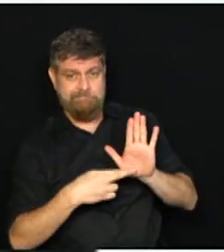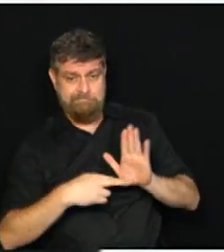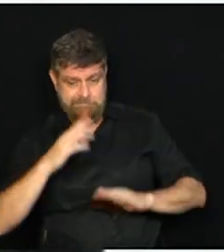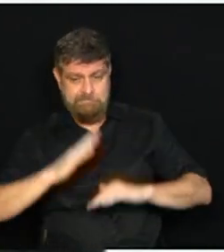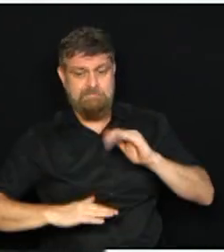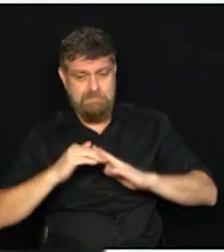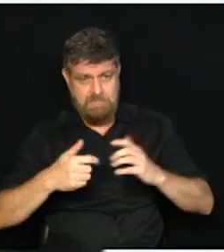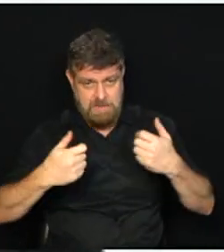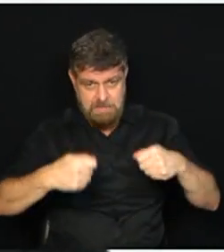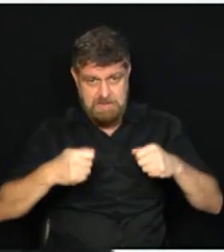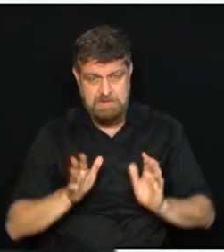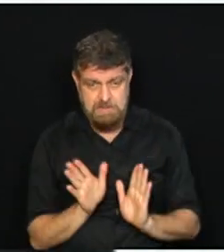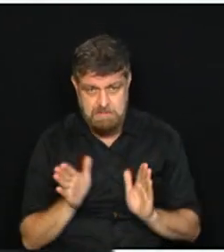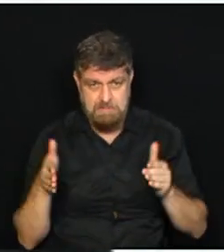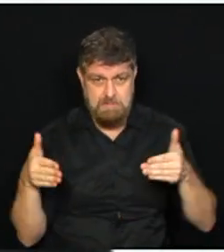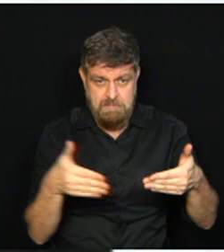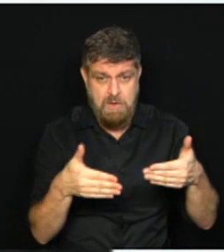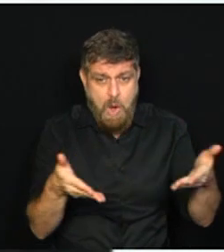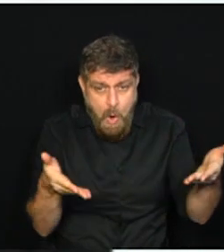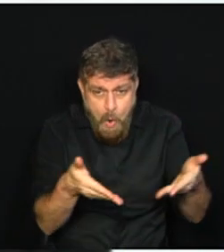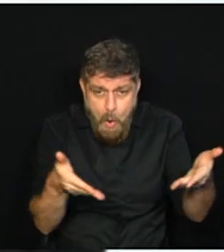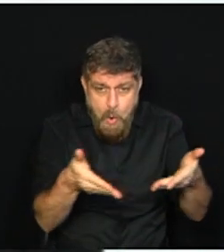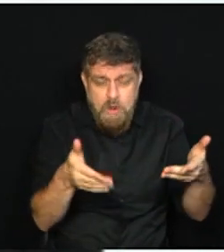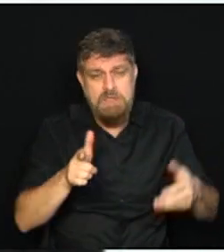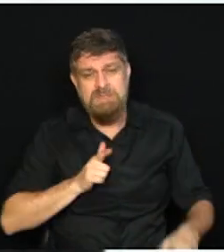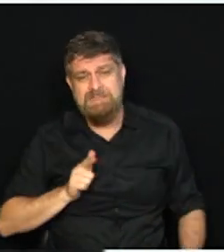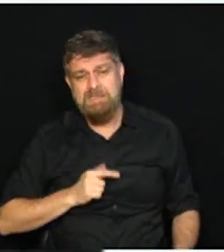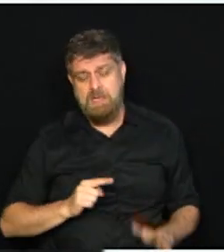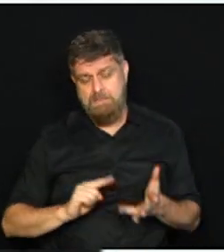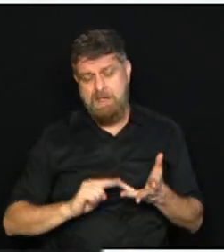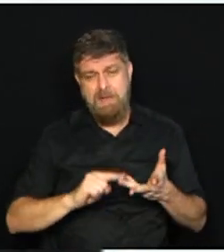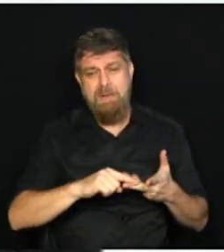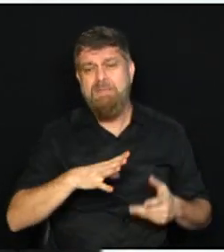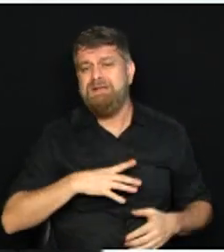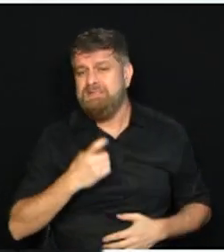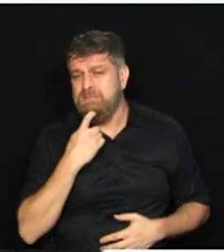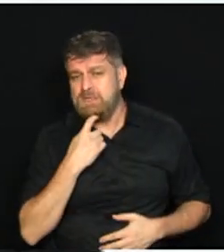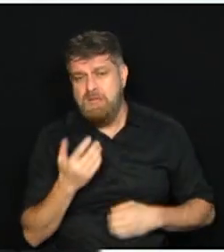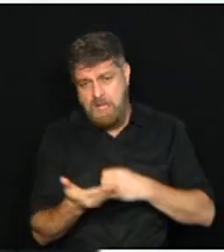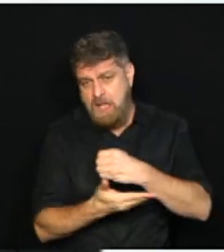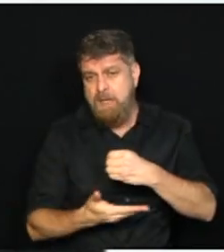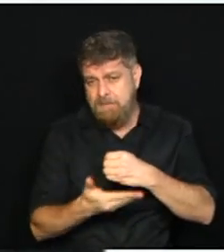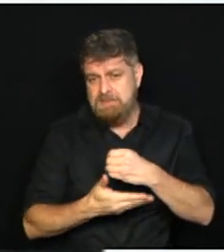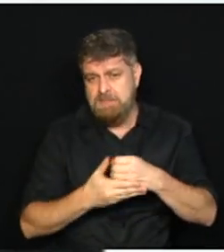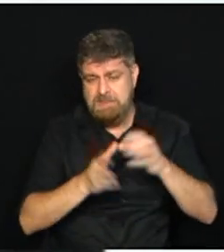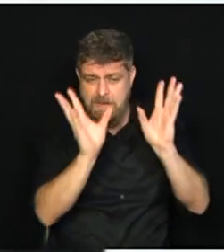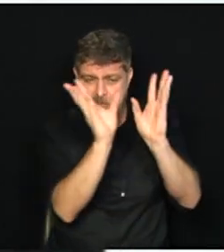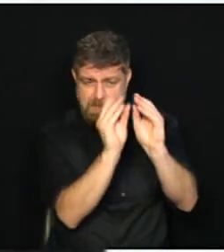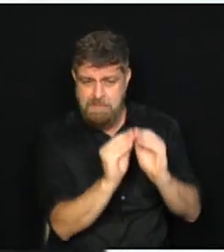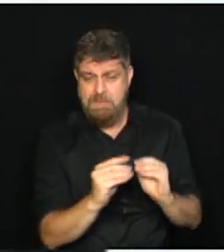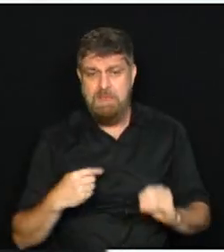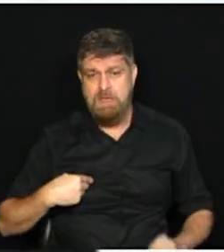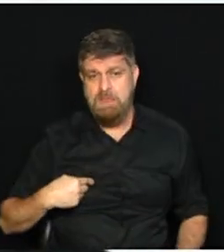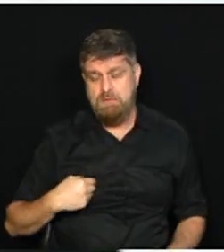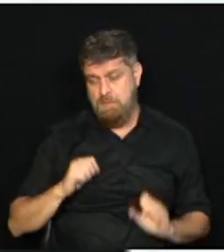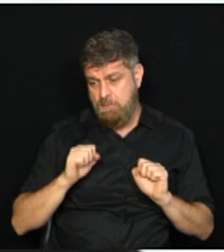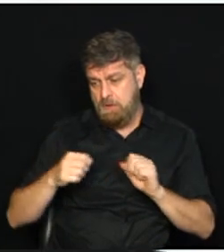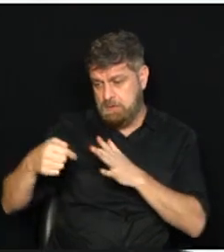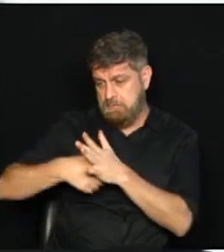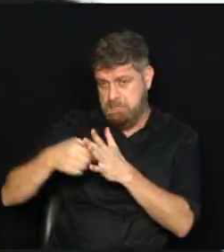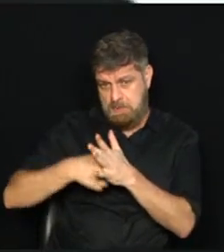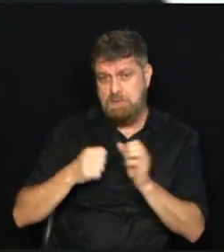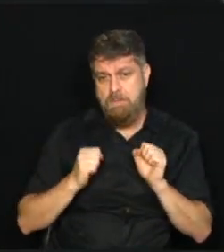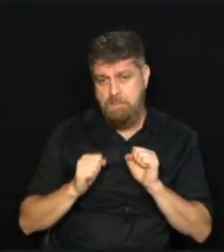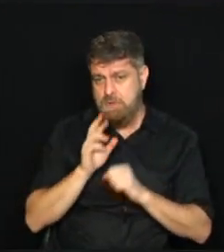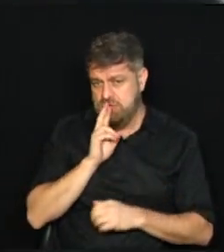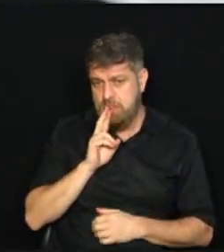que o aspecto hoje da situação da cidade, basicamente essa aí. Estamos à disposição, se alguma coisa eu deixei de